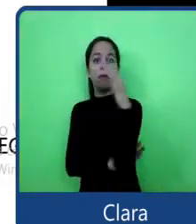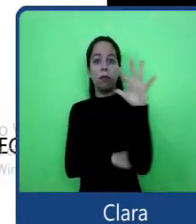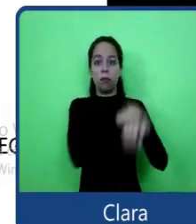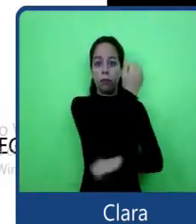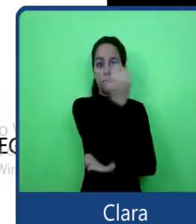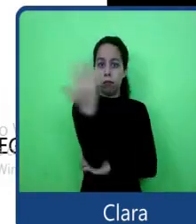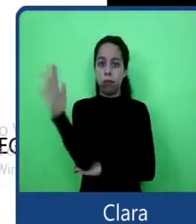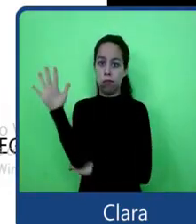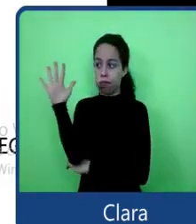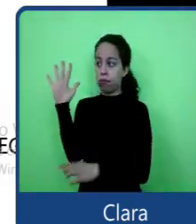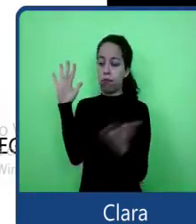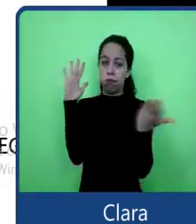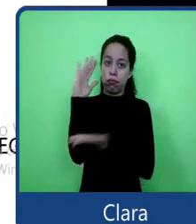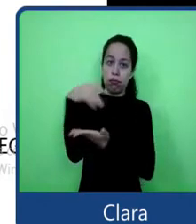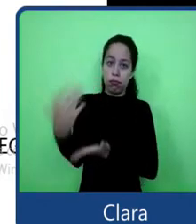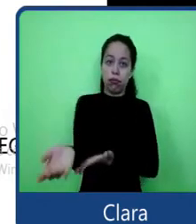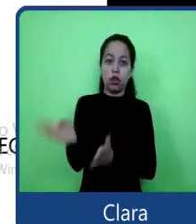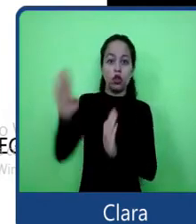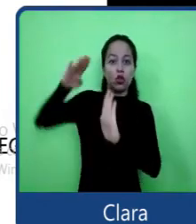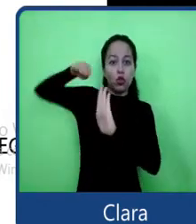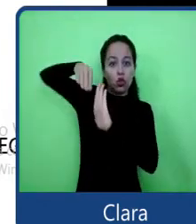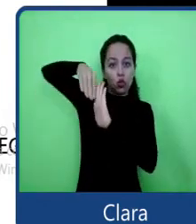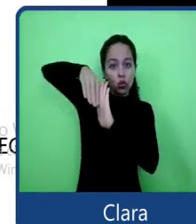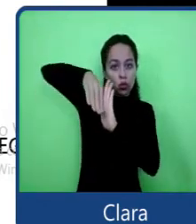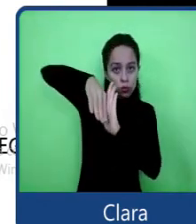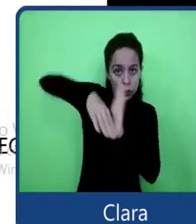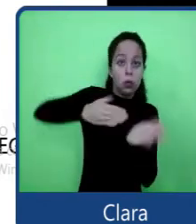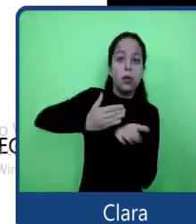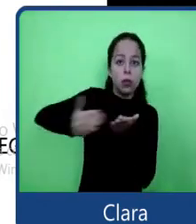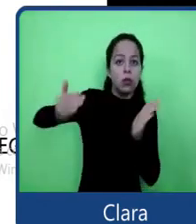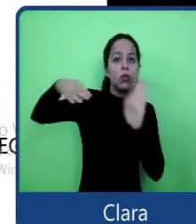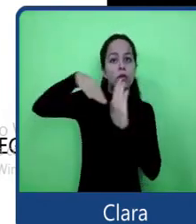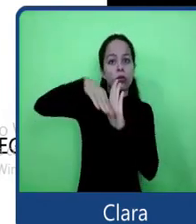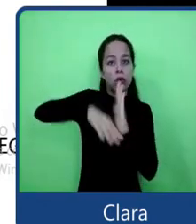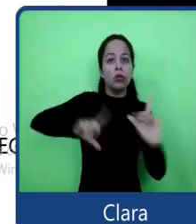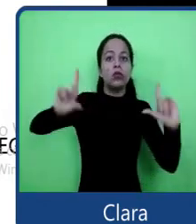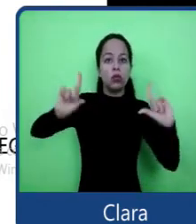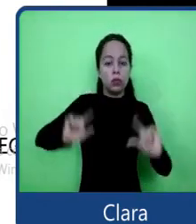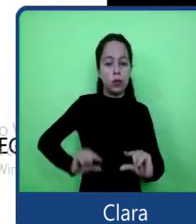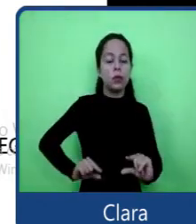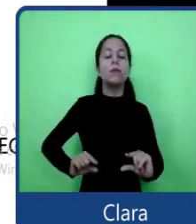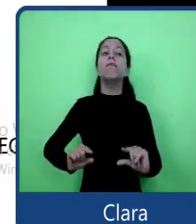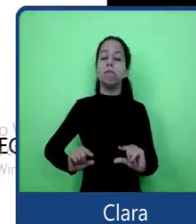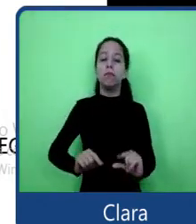nessa época aqui, 2004, 2005. Infelizmente, a gente